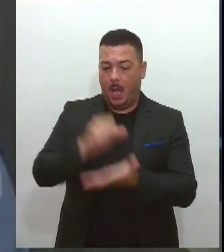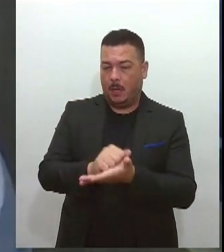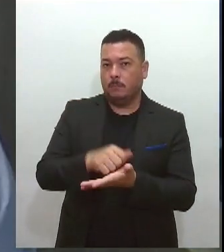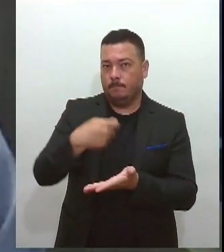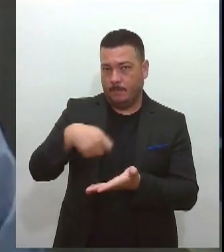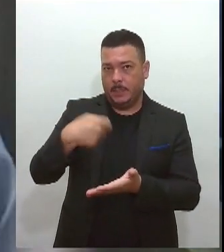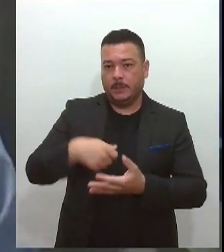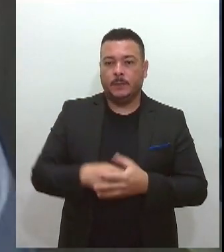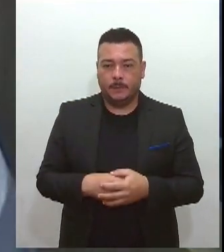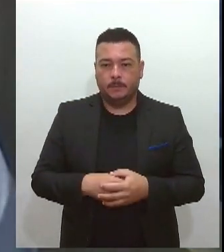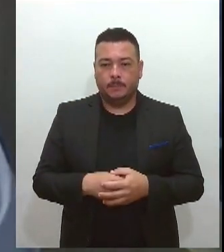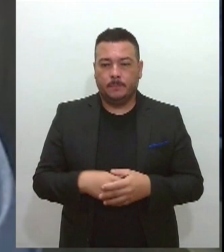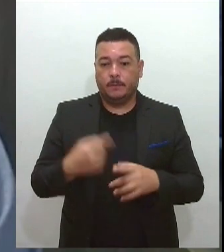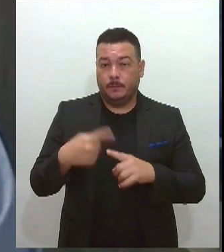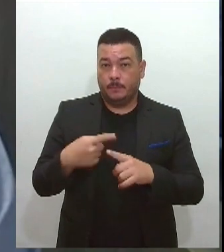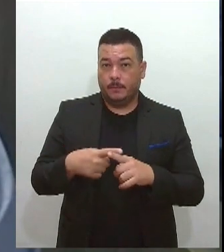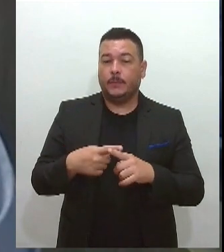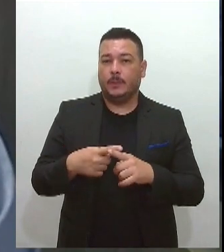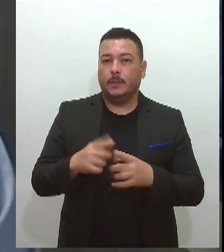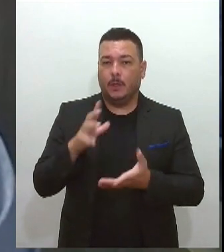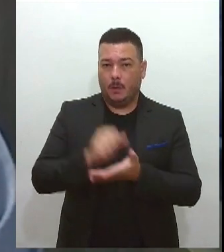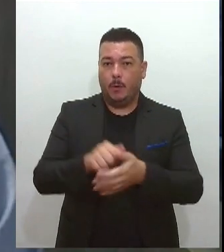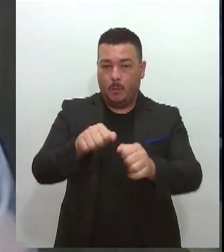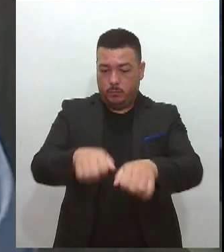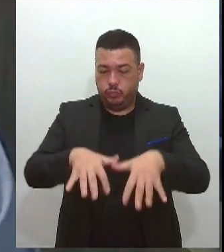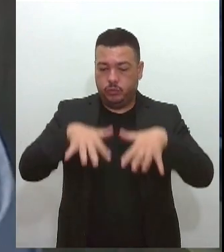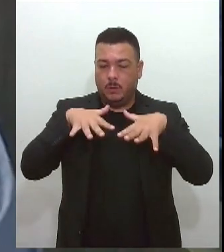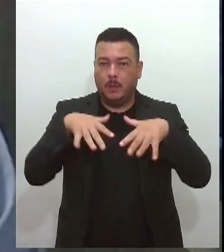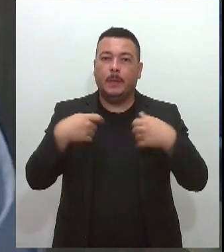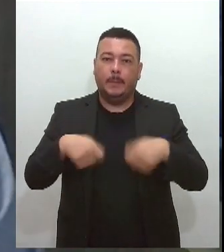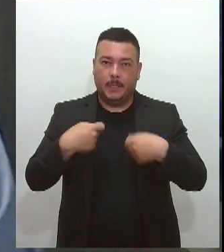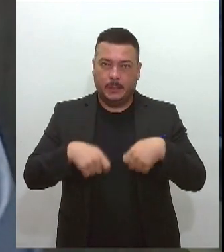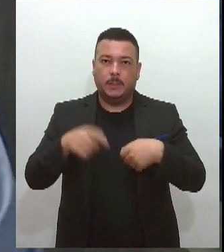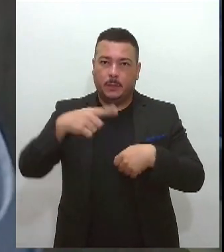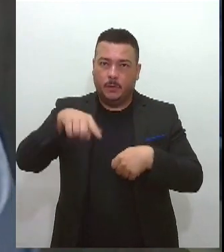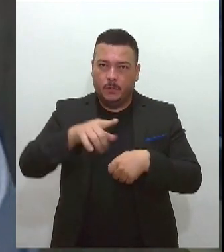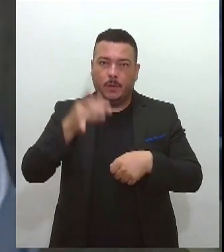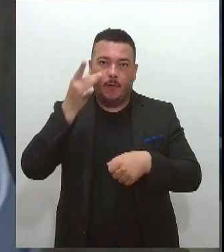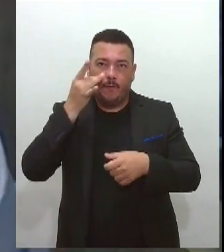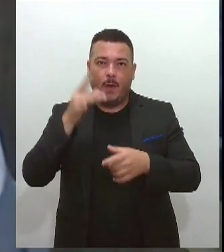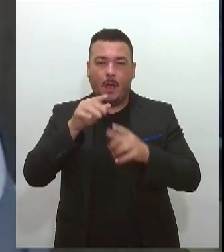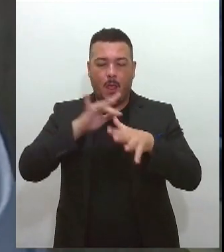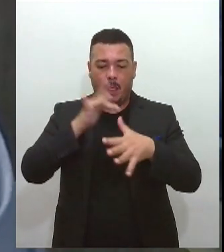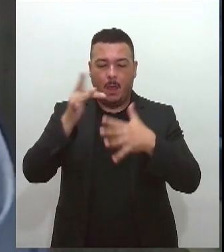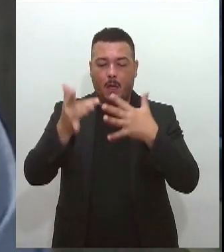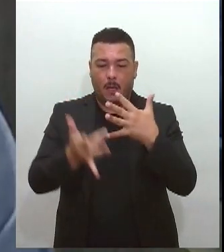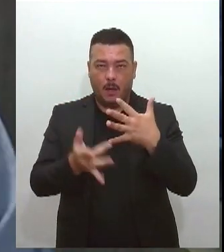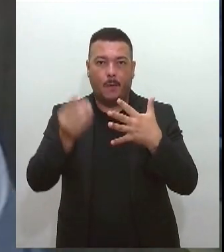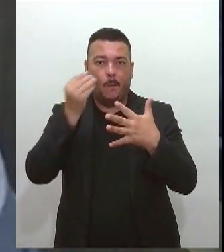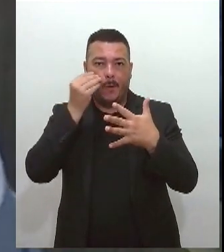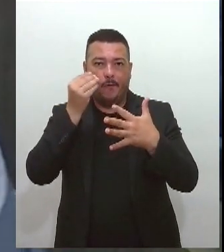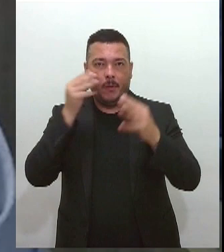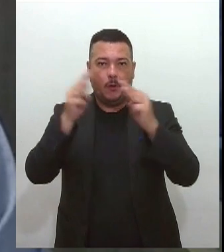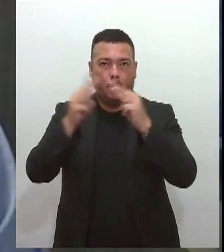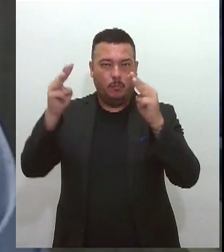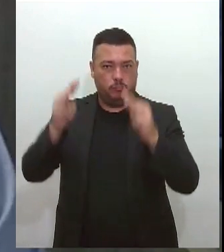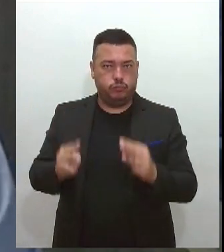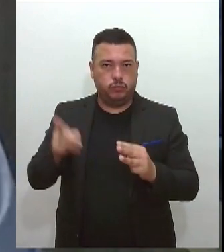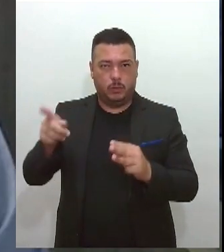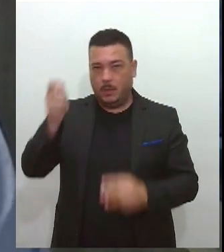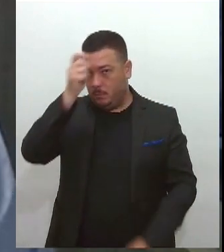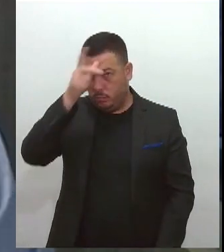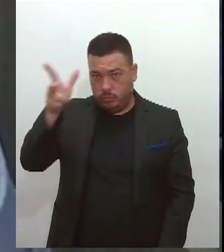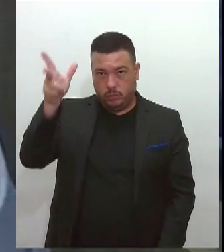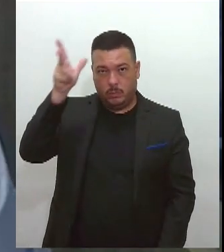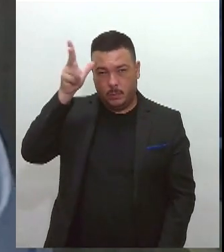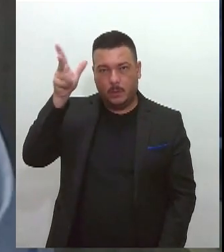parte da apresentação vai ser no auditório. Então, vocês podem entrar nas redes sociais do Memorial de Sergipe, professor Gilberto Shoa, né, que é pelo Instagram,